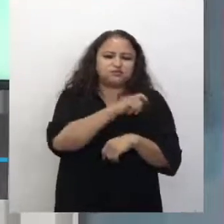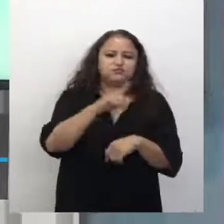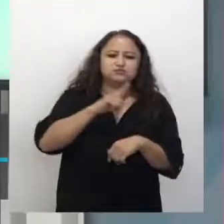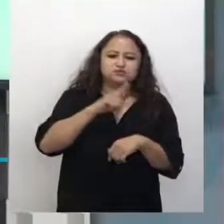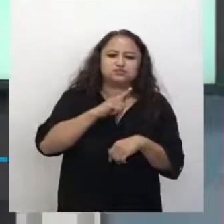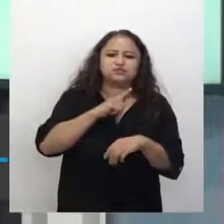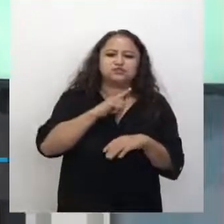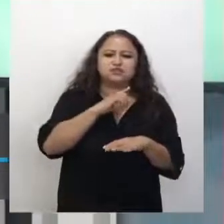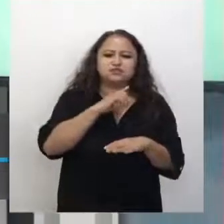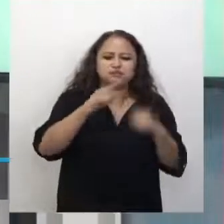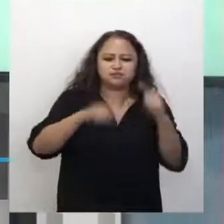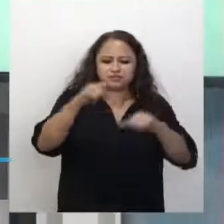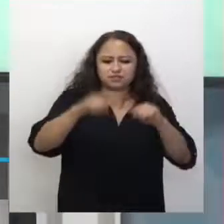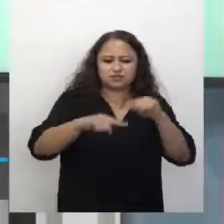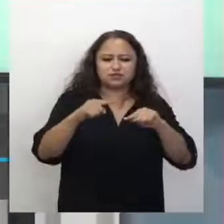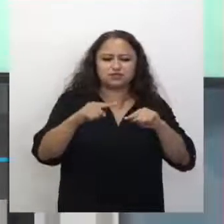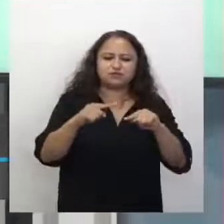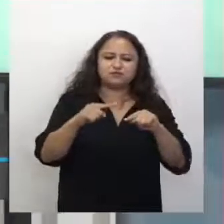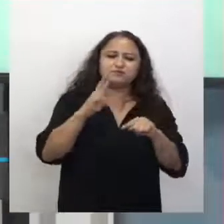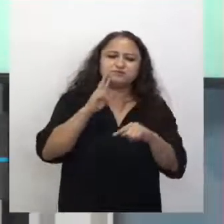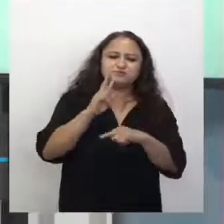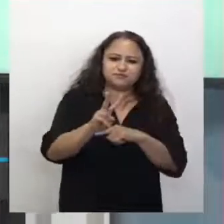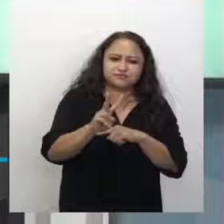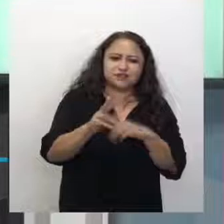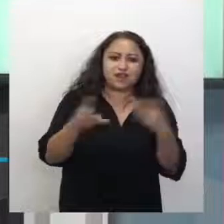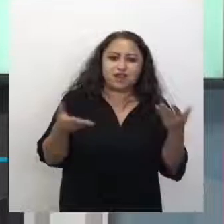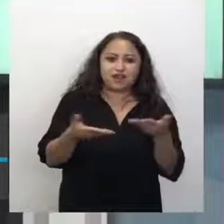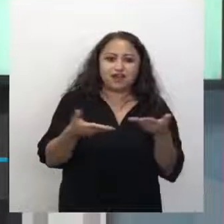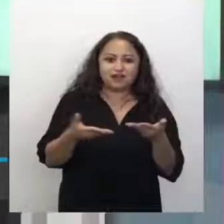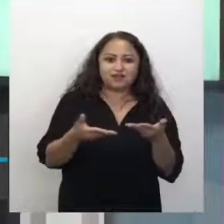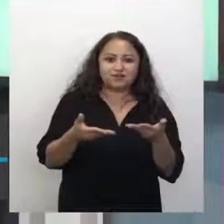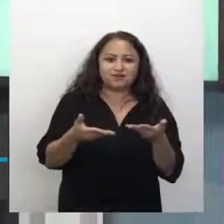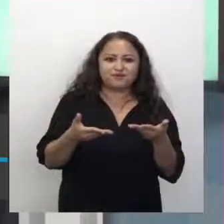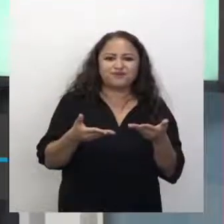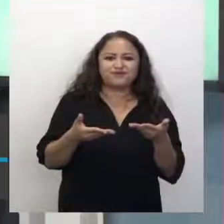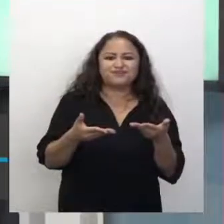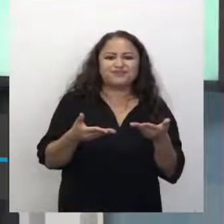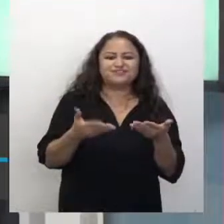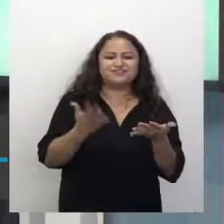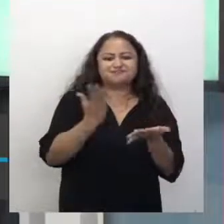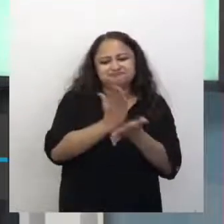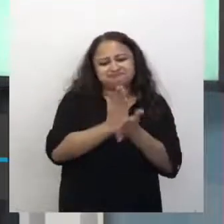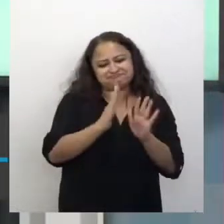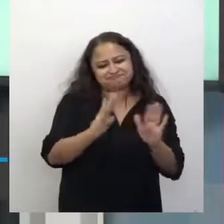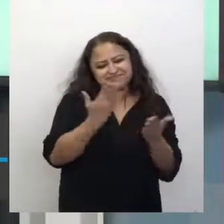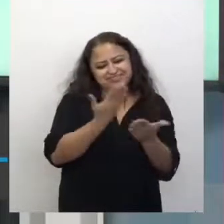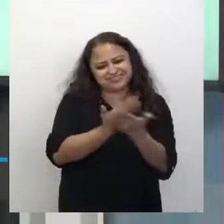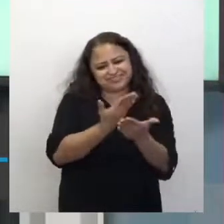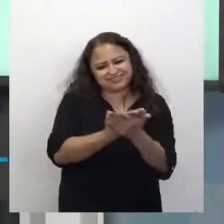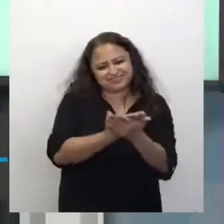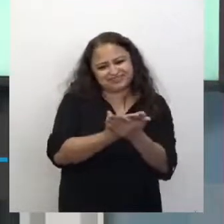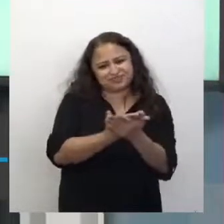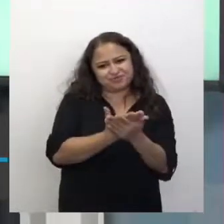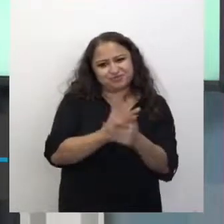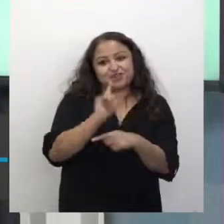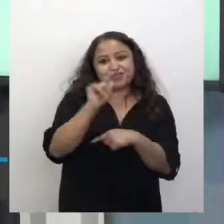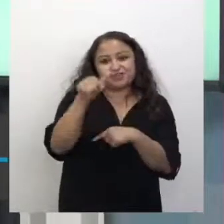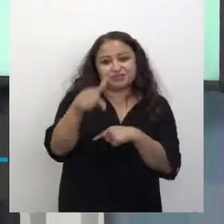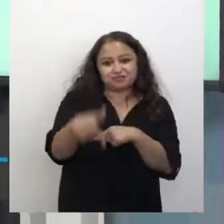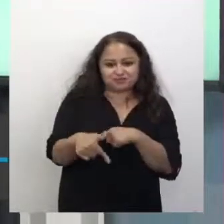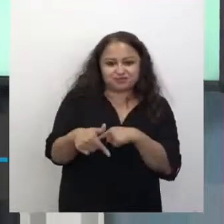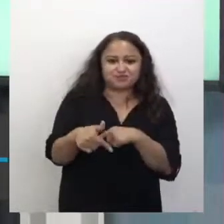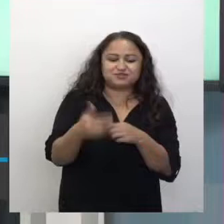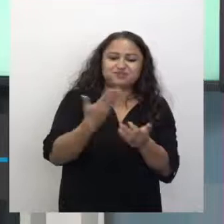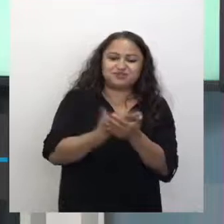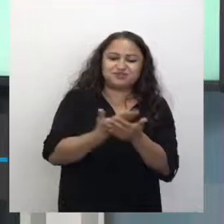ok? E, gente, agora, né, nós vamos ficando por aqui, a nossa aula já terminou. A gente se vê na próxima aula.